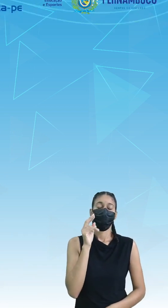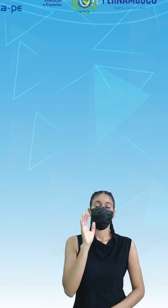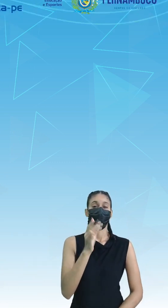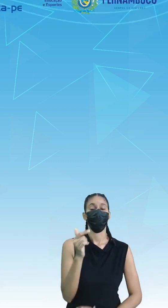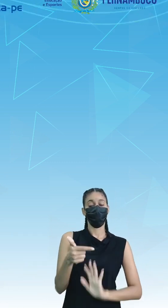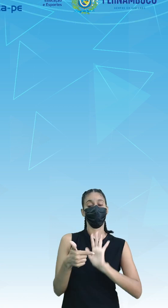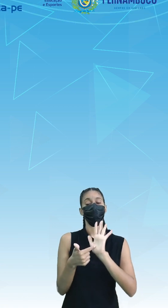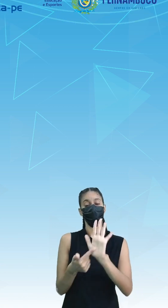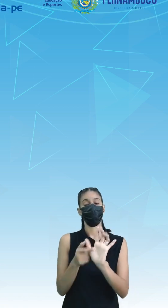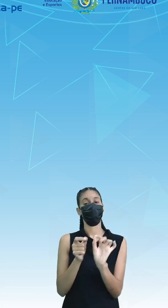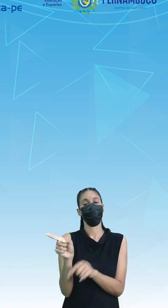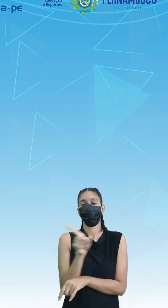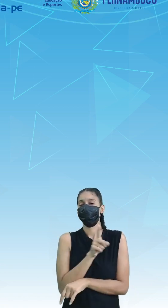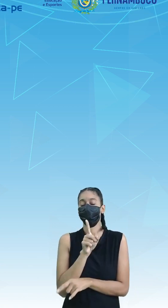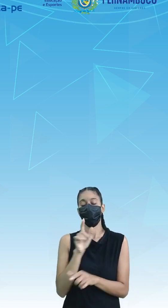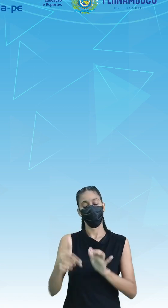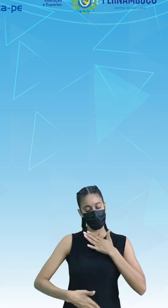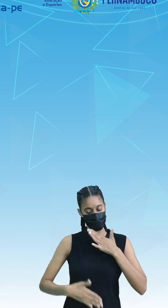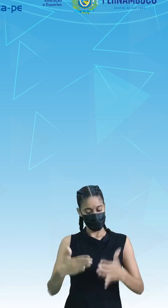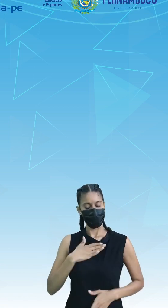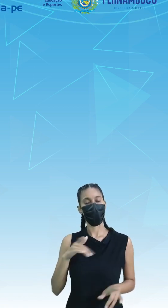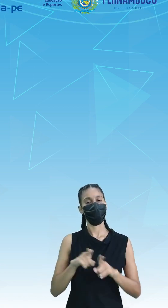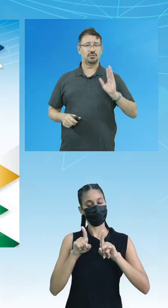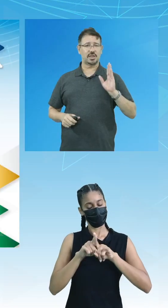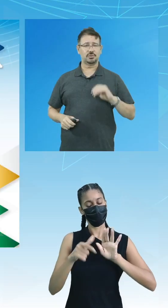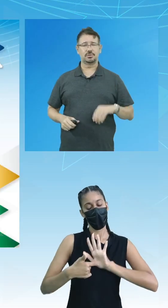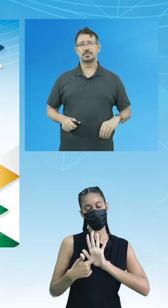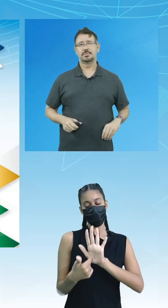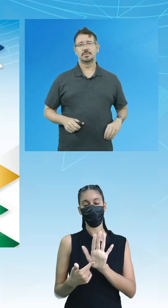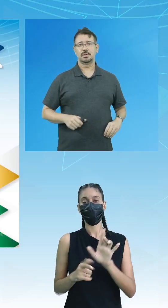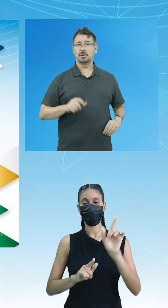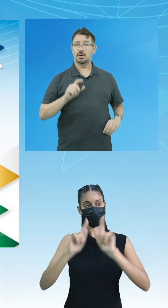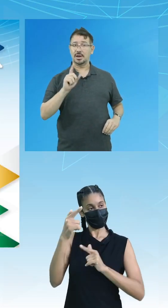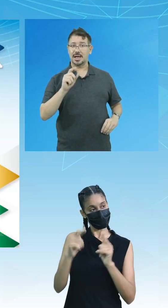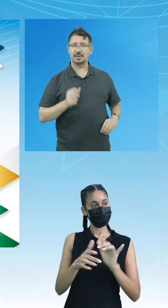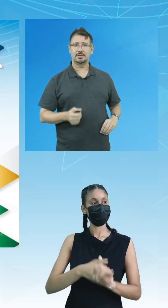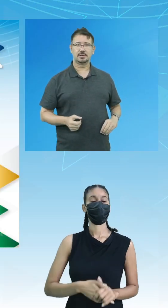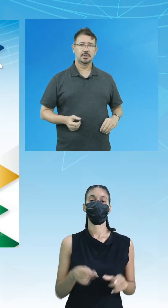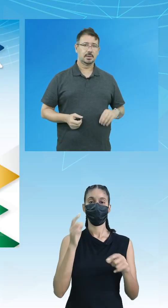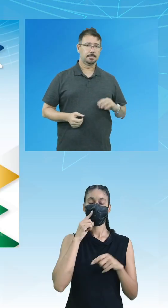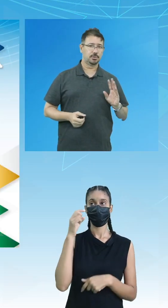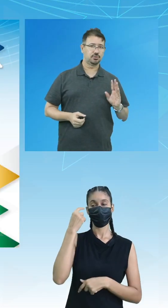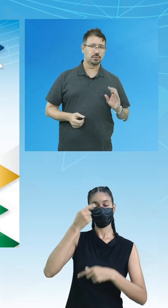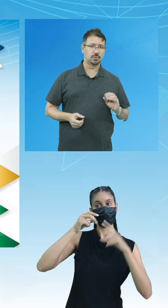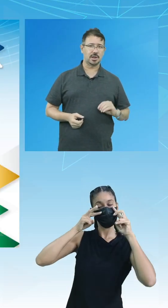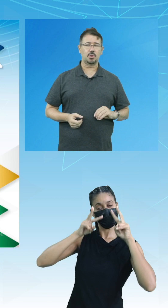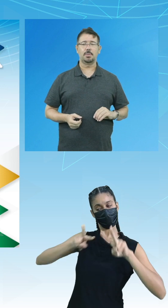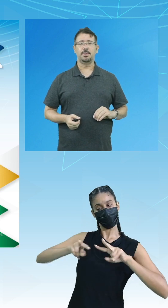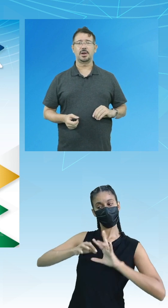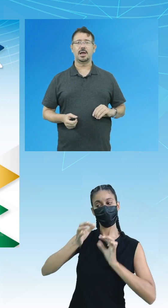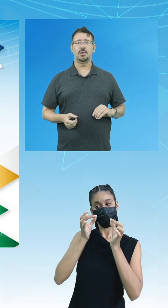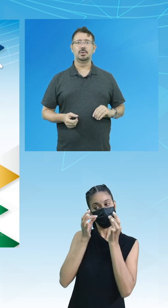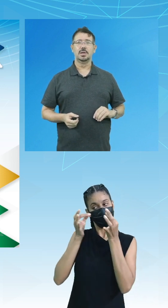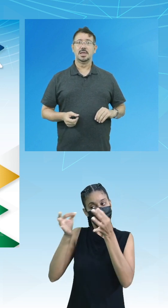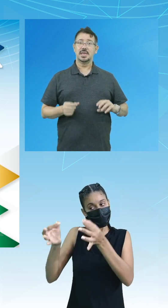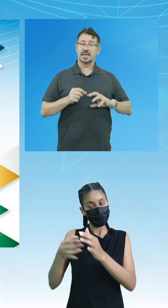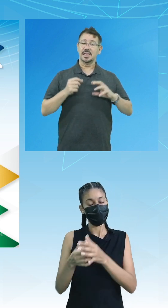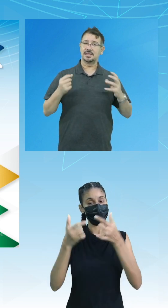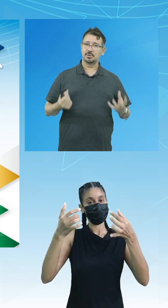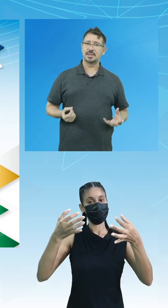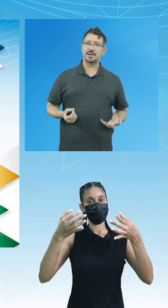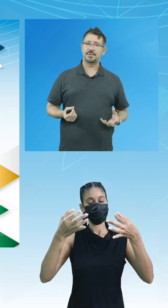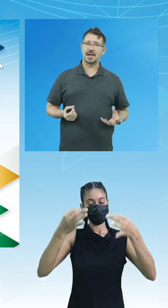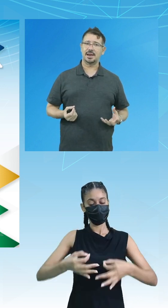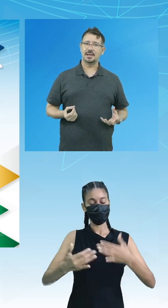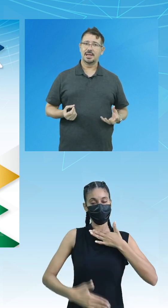nós falamos também com o corpo. Olha aí na tela, gestos, olhares, postura corporal e